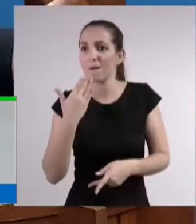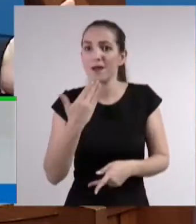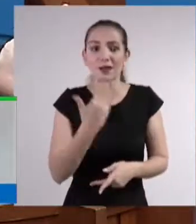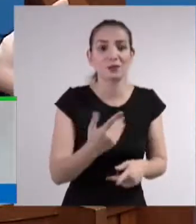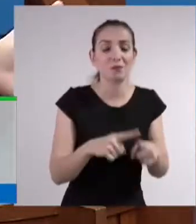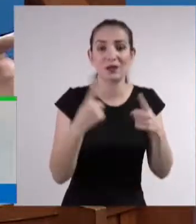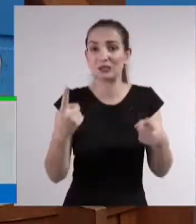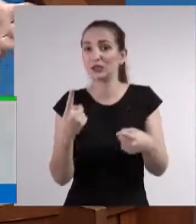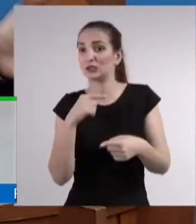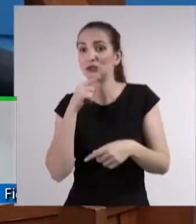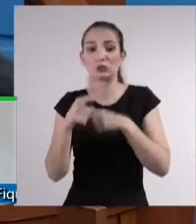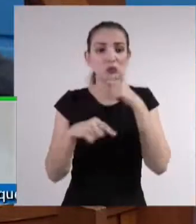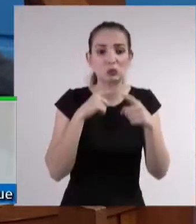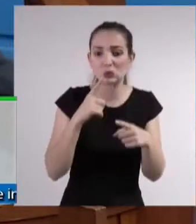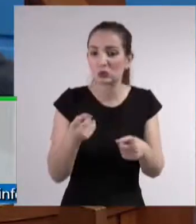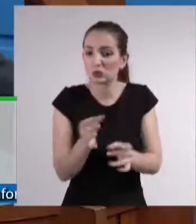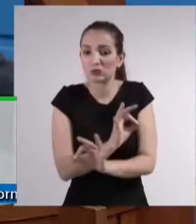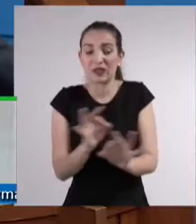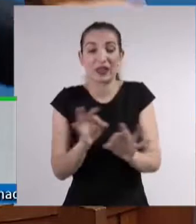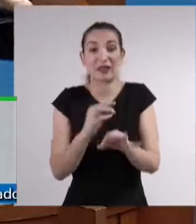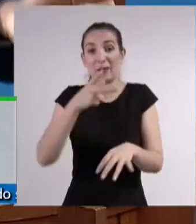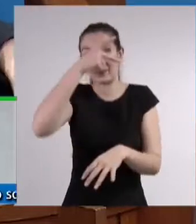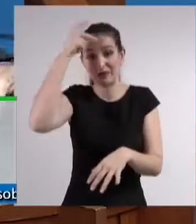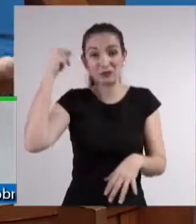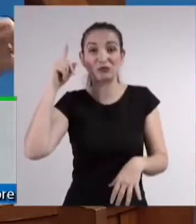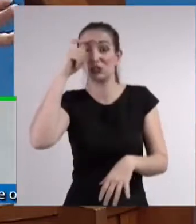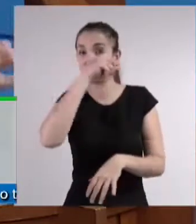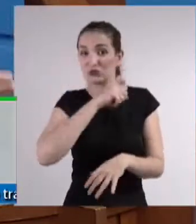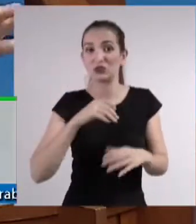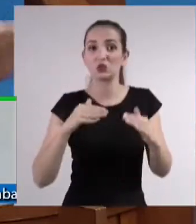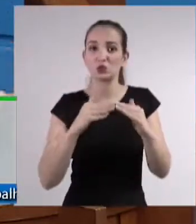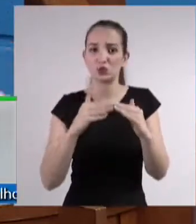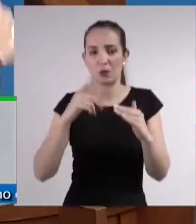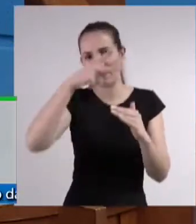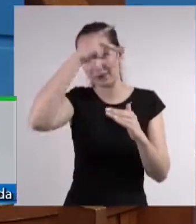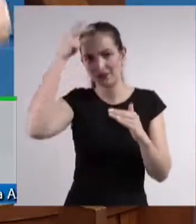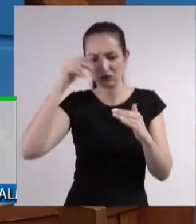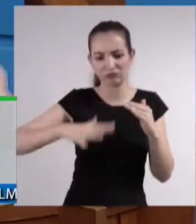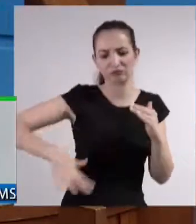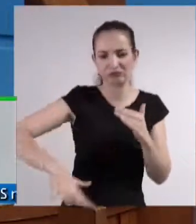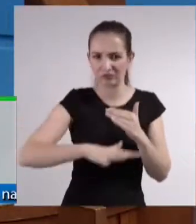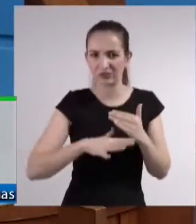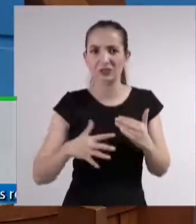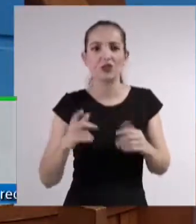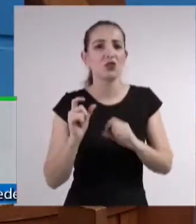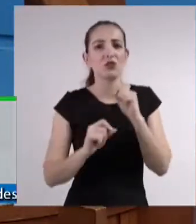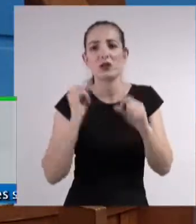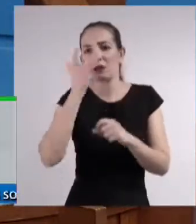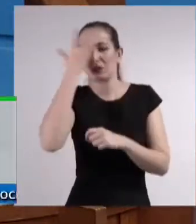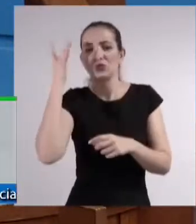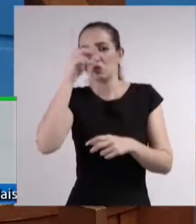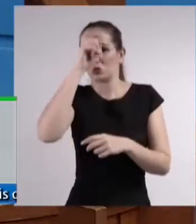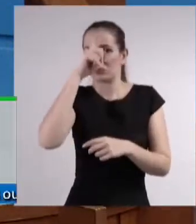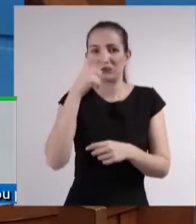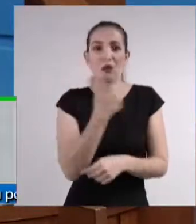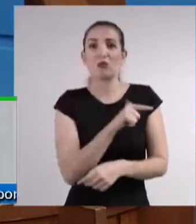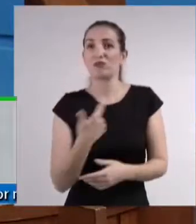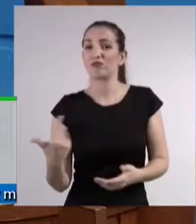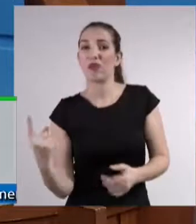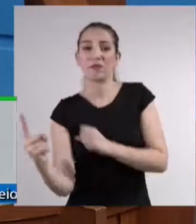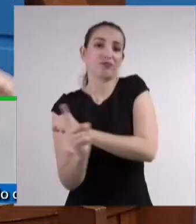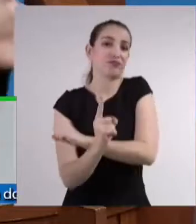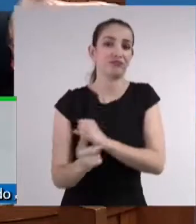vir aquele caos, aquela tragédia, e quando se tem uma tragédia anunciada, que é a morte de um ser que poderia ser